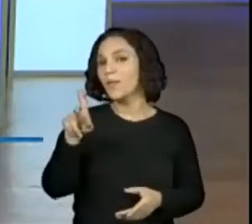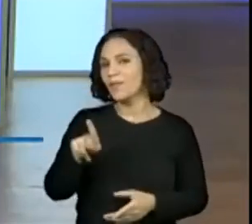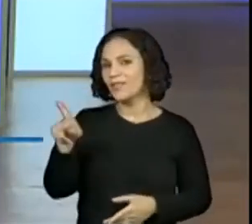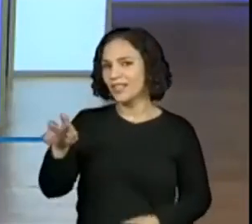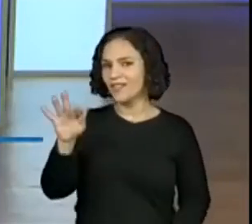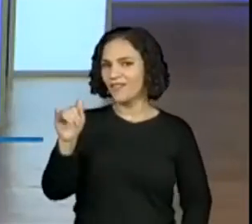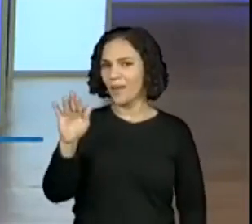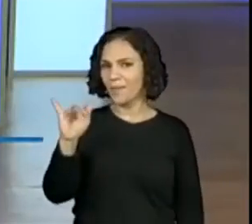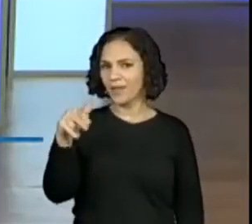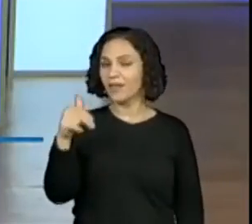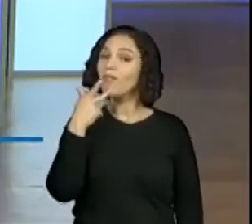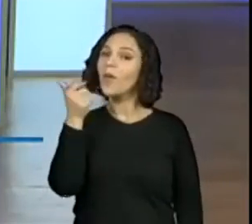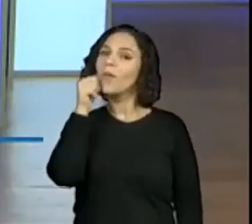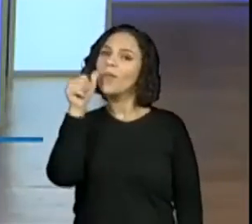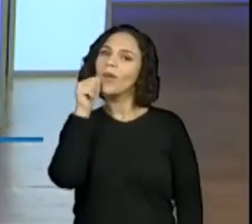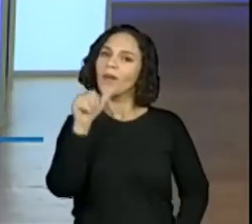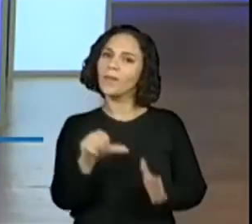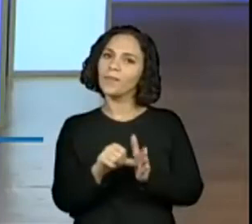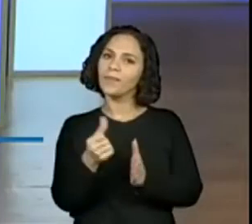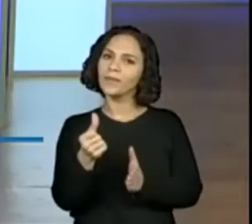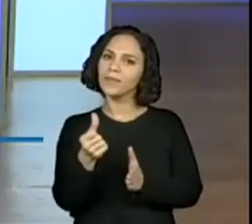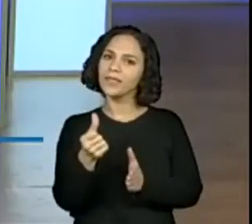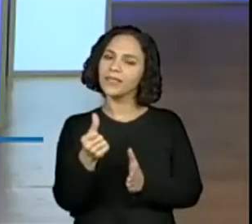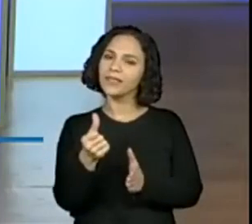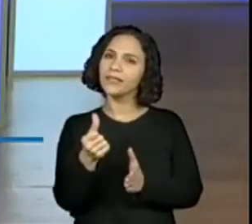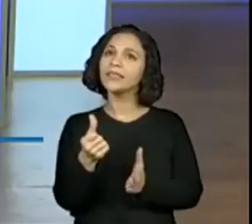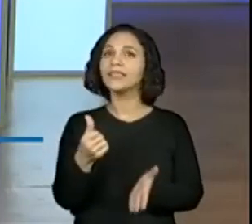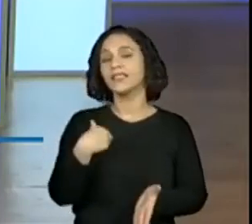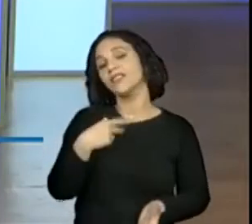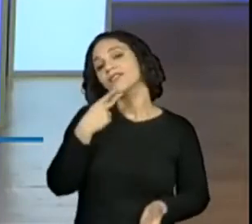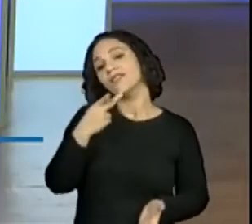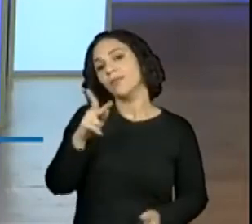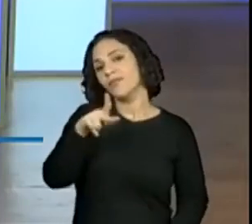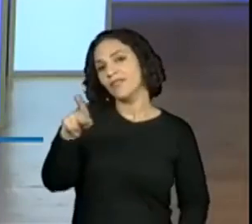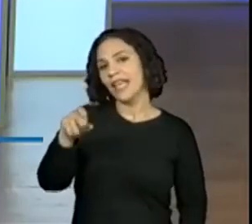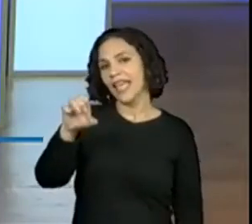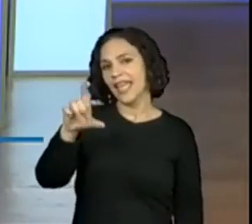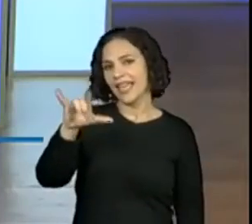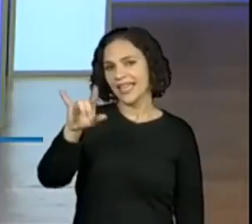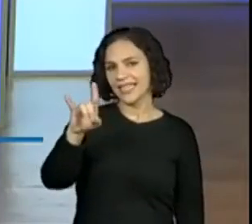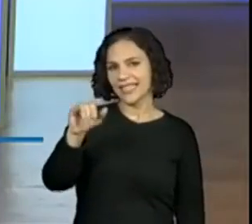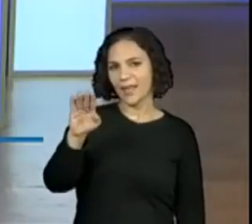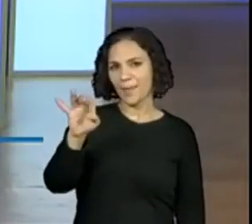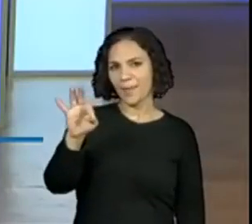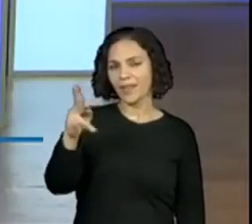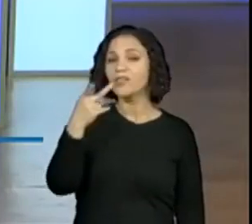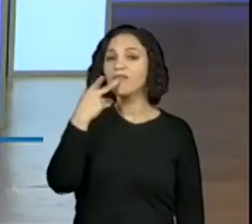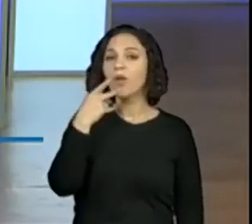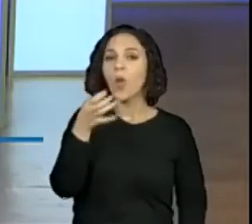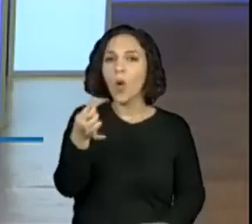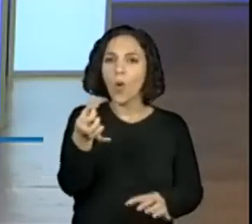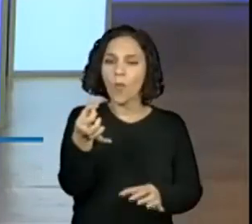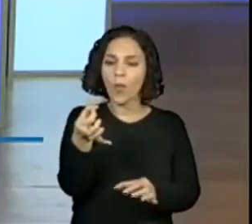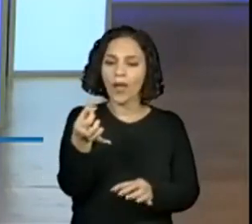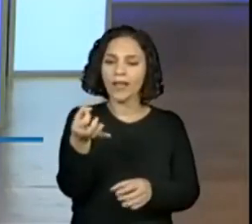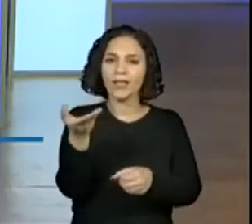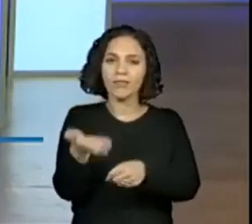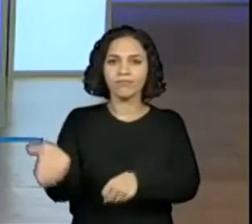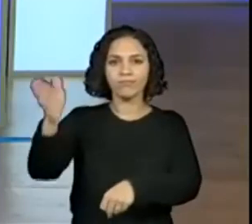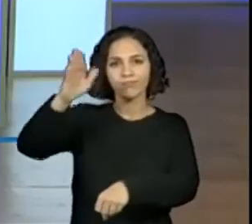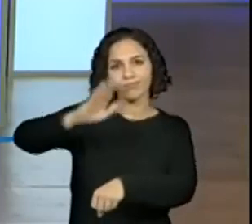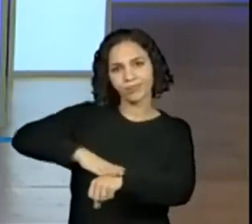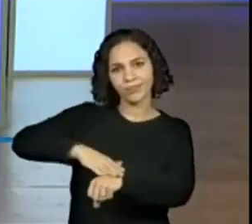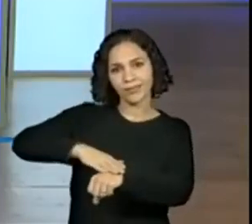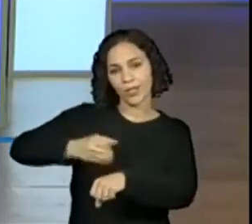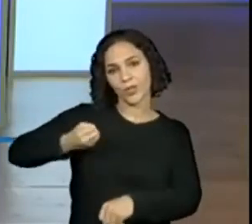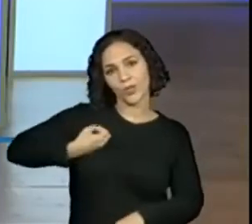Fabíola falou que as damas primeiro em E aí professora Elizabete Cara ou Coroa cara coroa que vocês acham tá borra